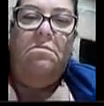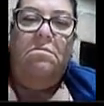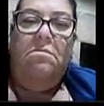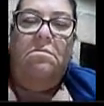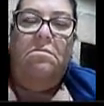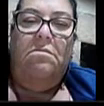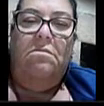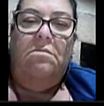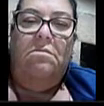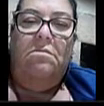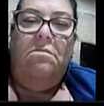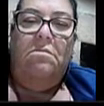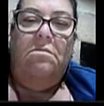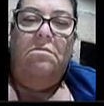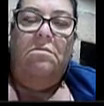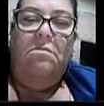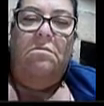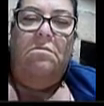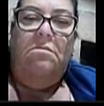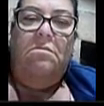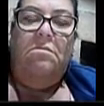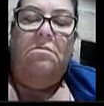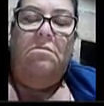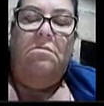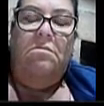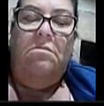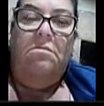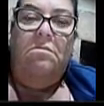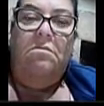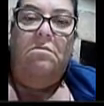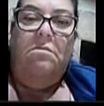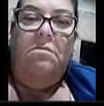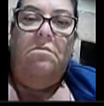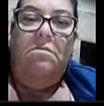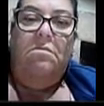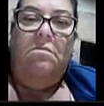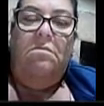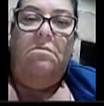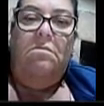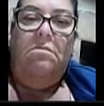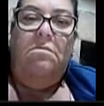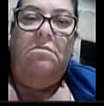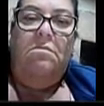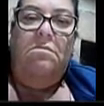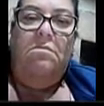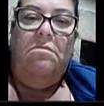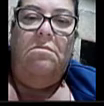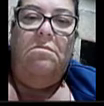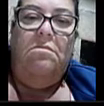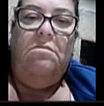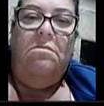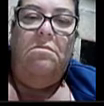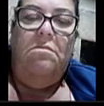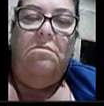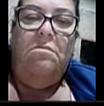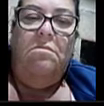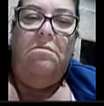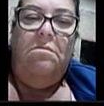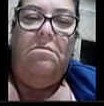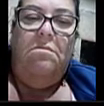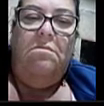probabilidade muito grande de ter dislexia já na triagem. E aí eu pedi para os professores, coordenadores, todos me